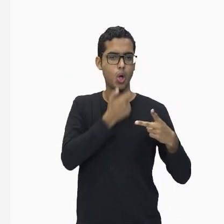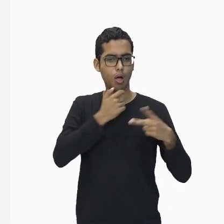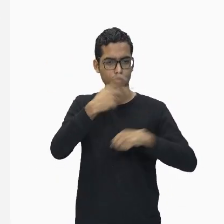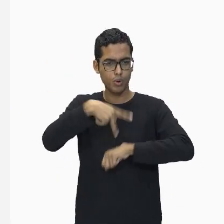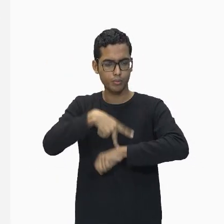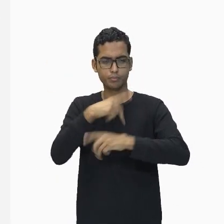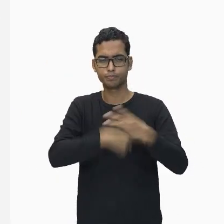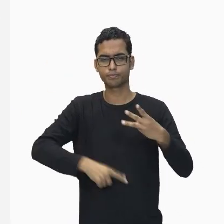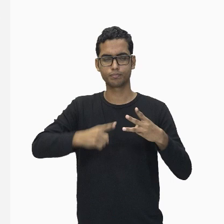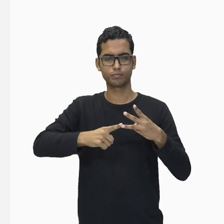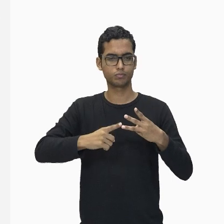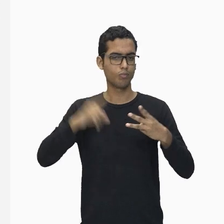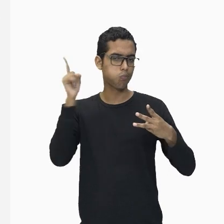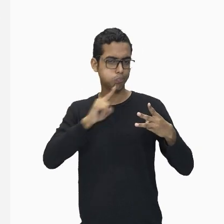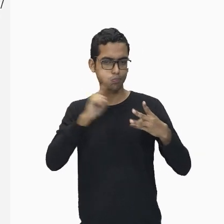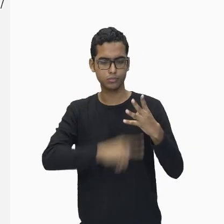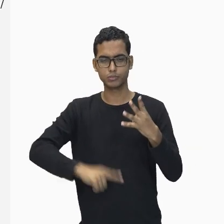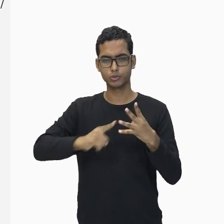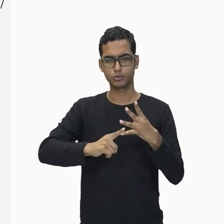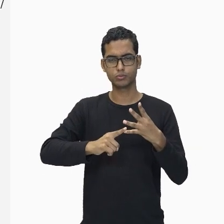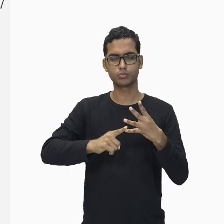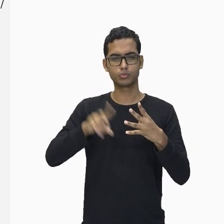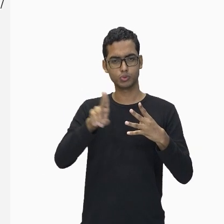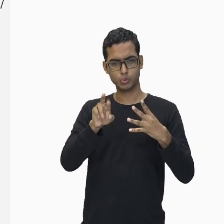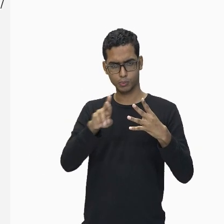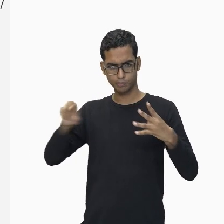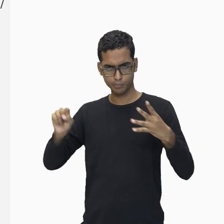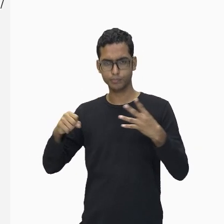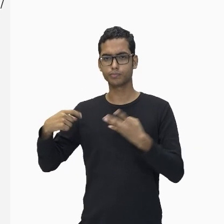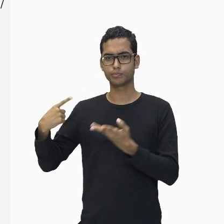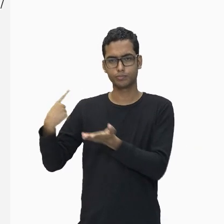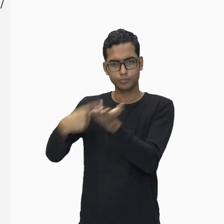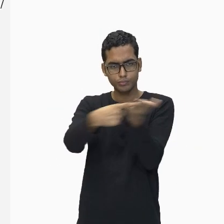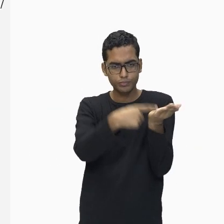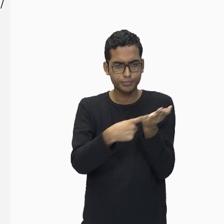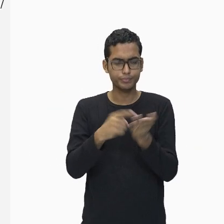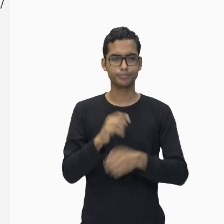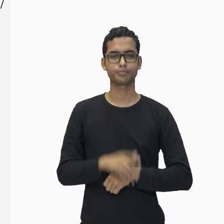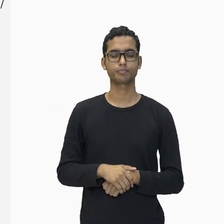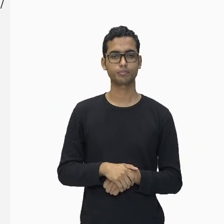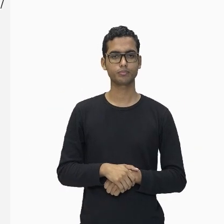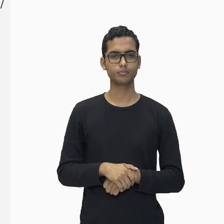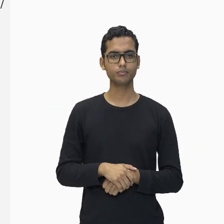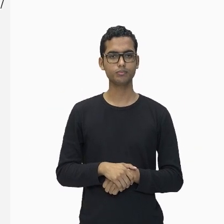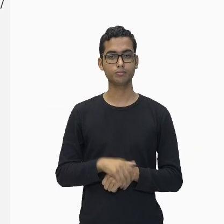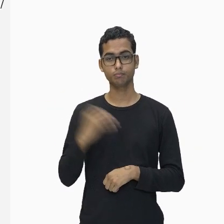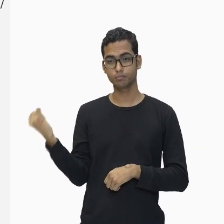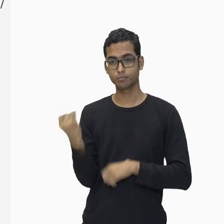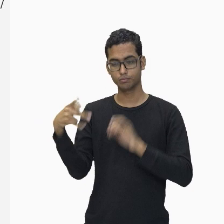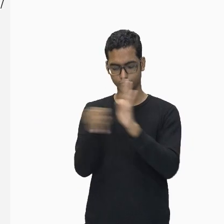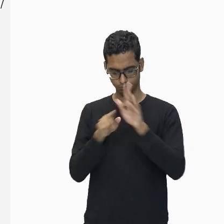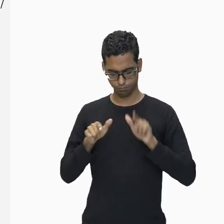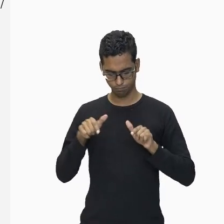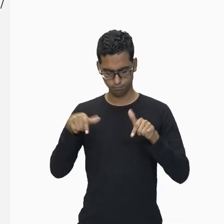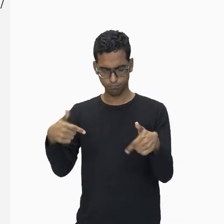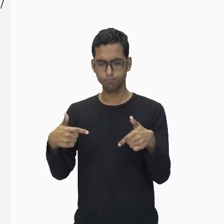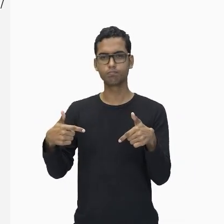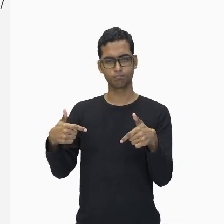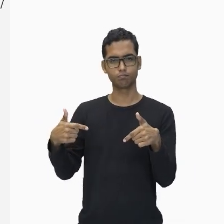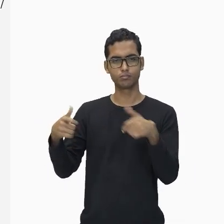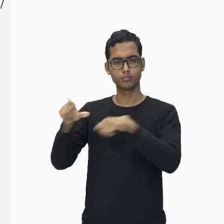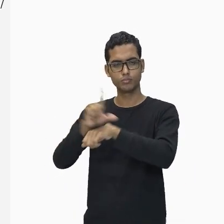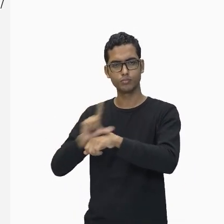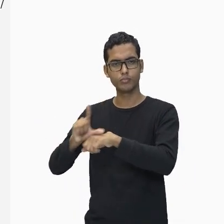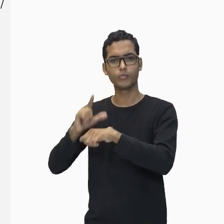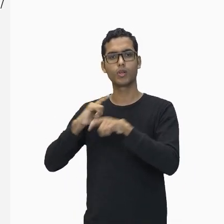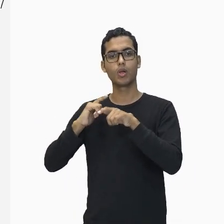norte-americanos e soviéticos. Vamos adiante. Uma das mais significativas ações tomadas na cidade alemã de